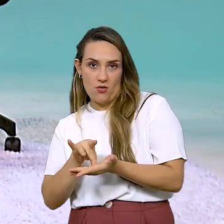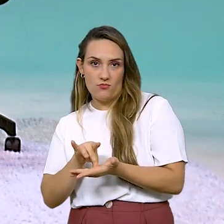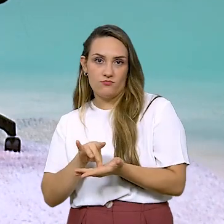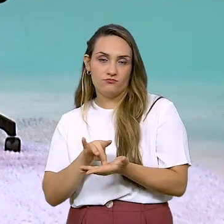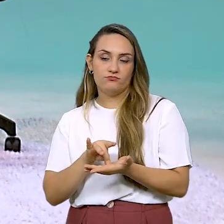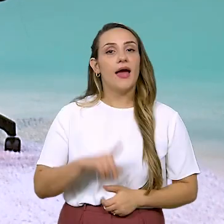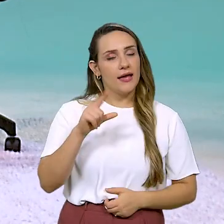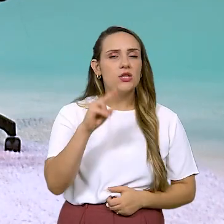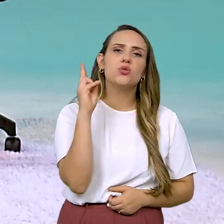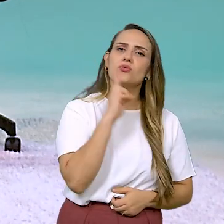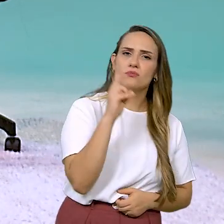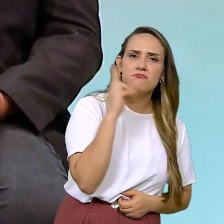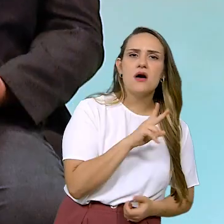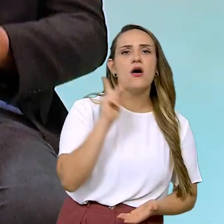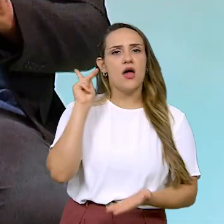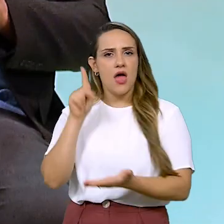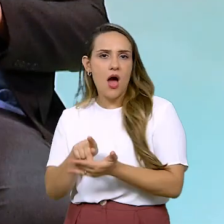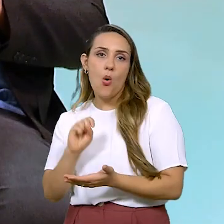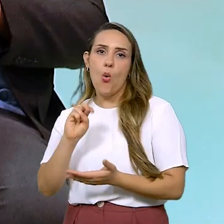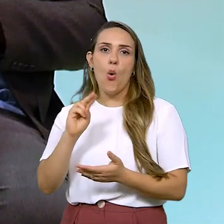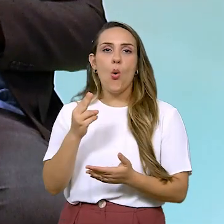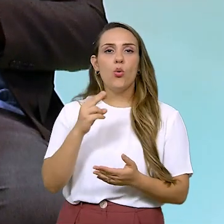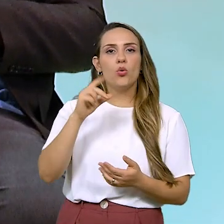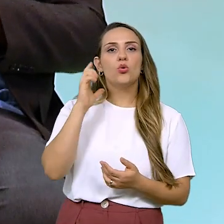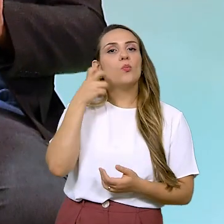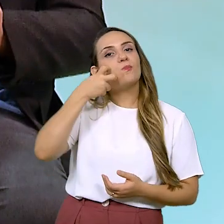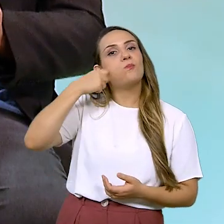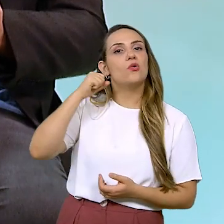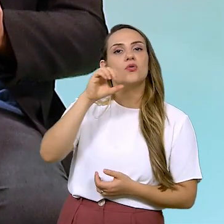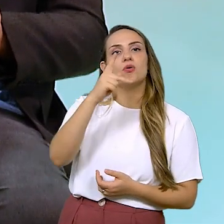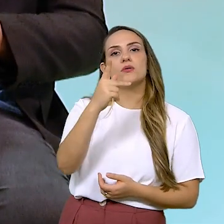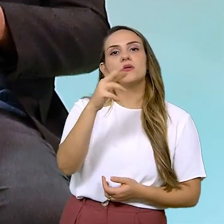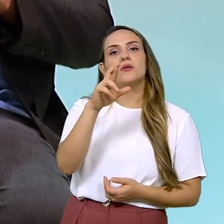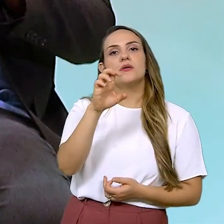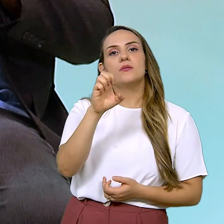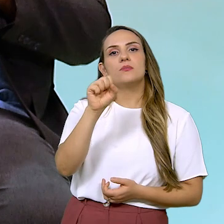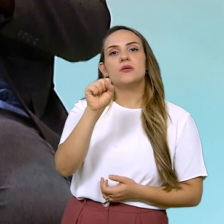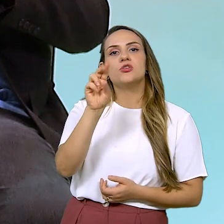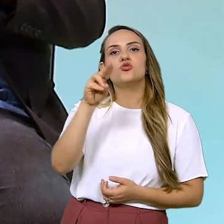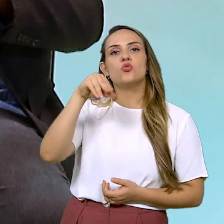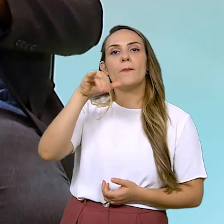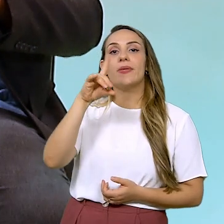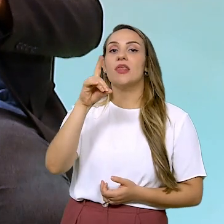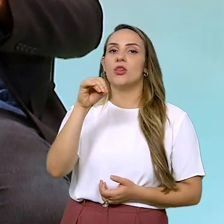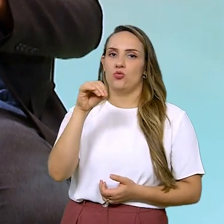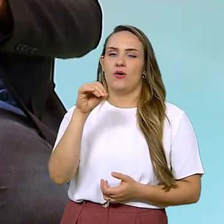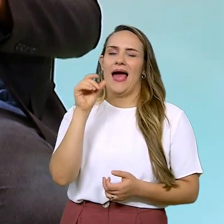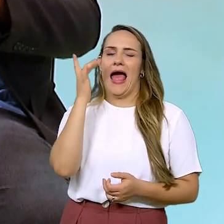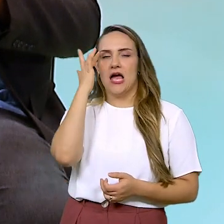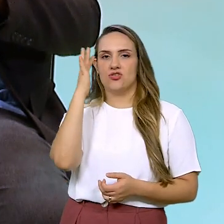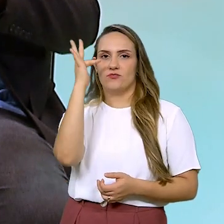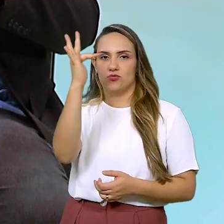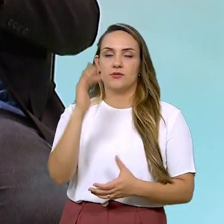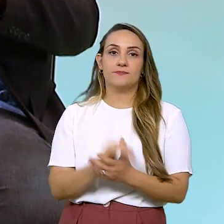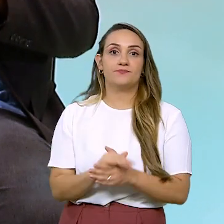lucro real, lucro presumido também, a cada um nós damos o tratamento devido. Mas na via